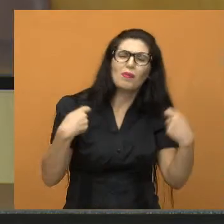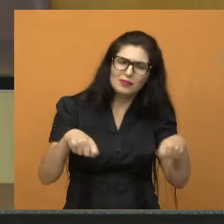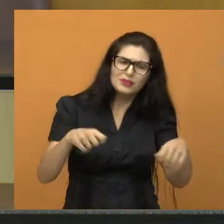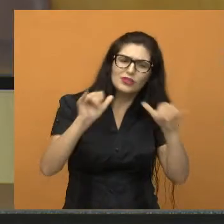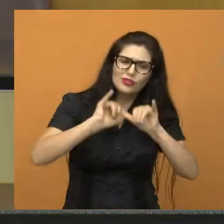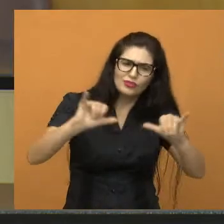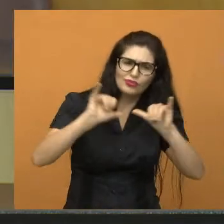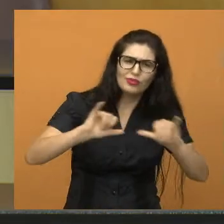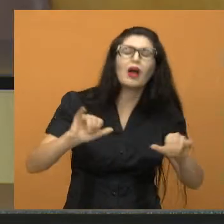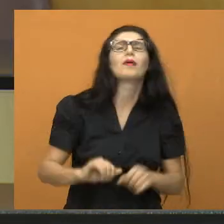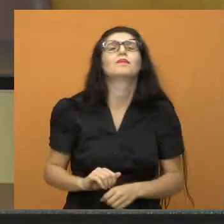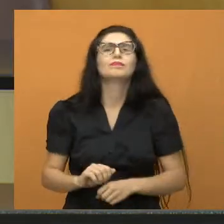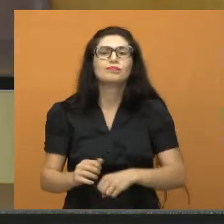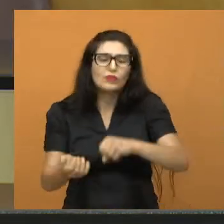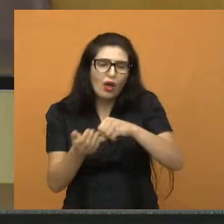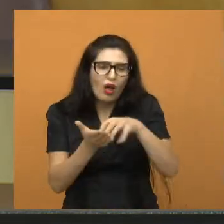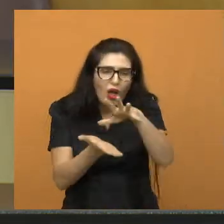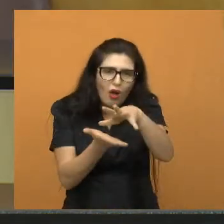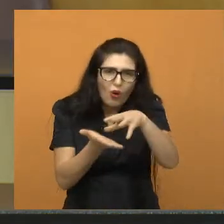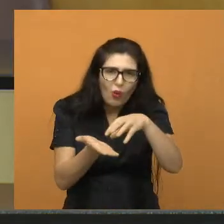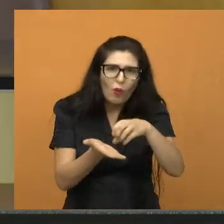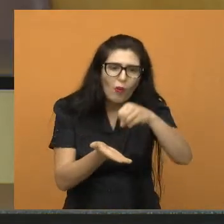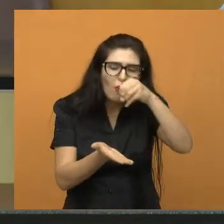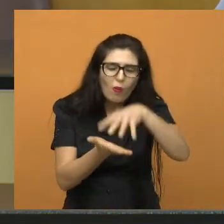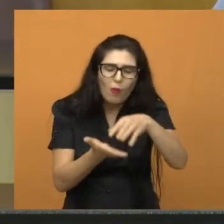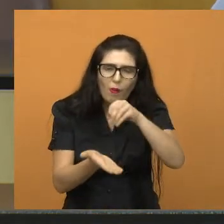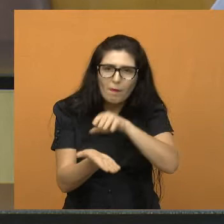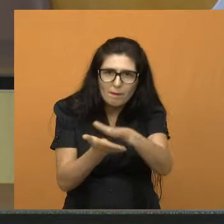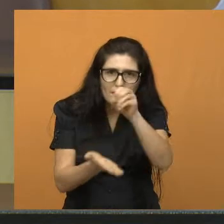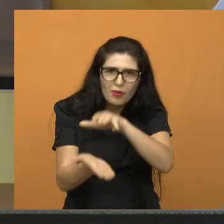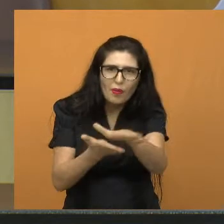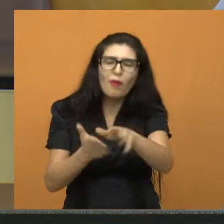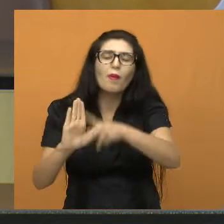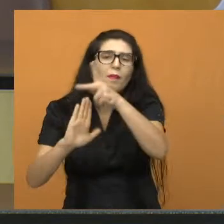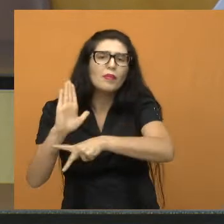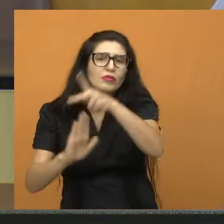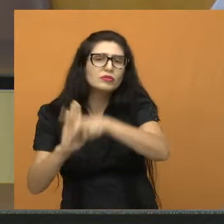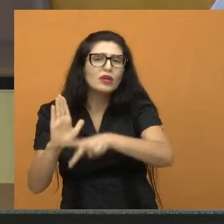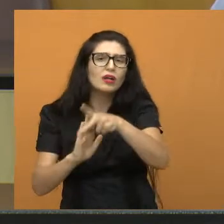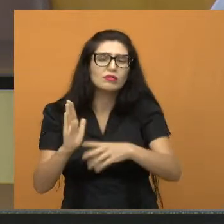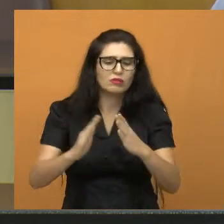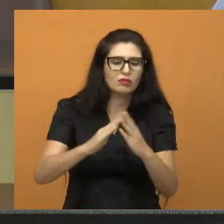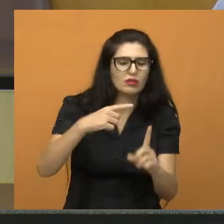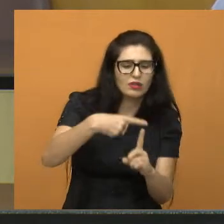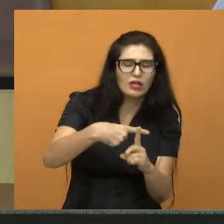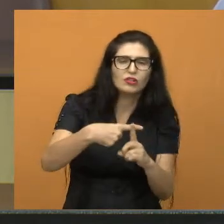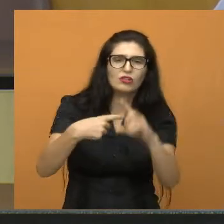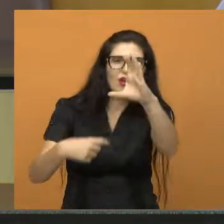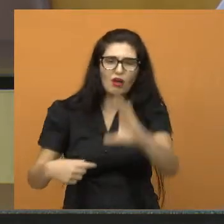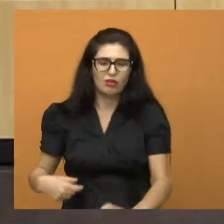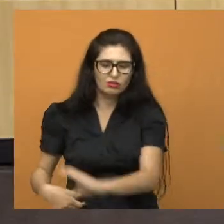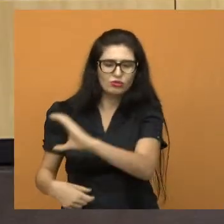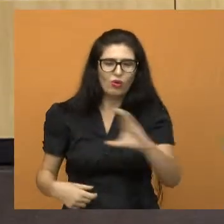uma cópia desse projeto para a Igreja Católica, aqui representada pelo